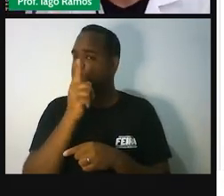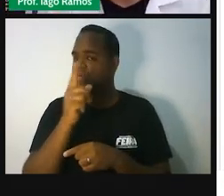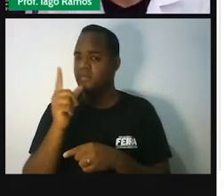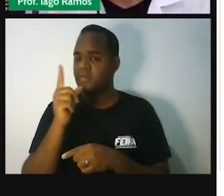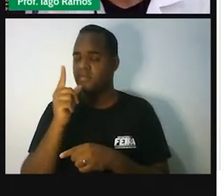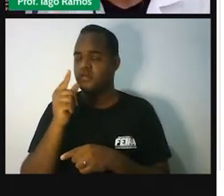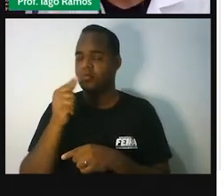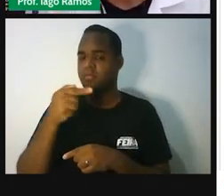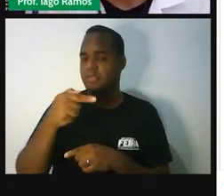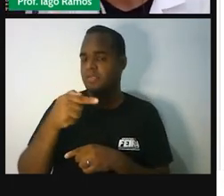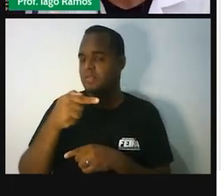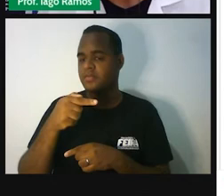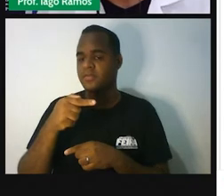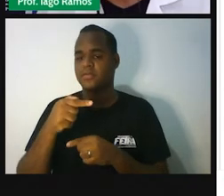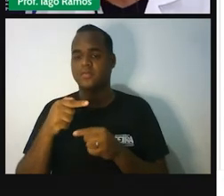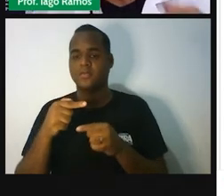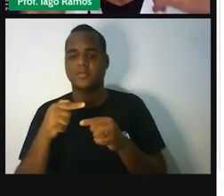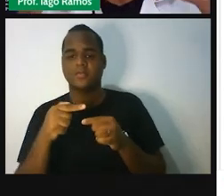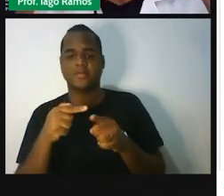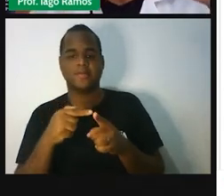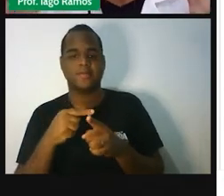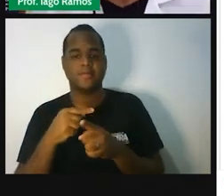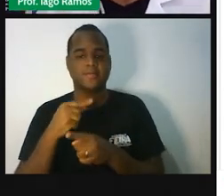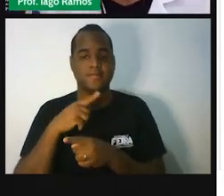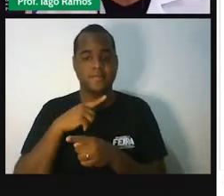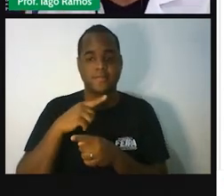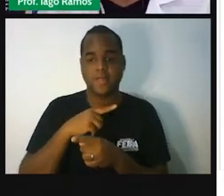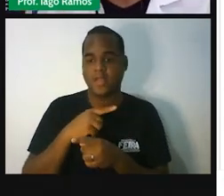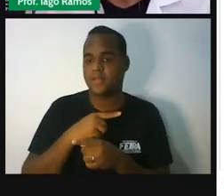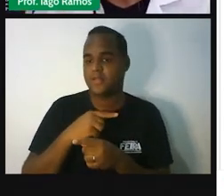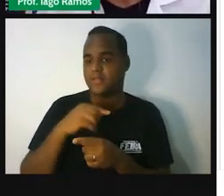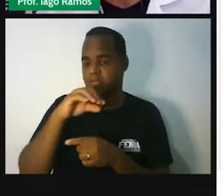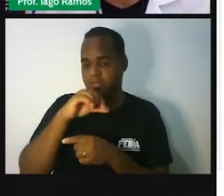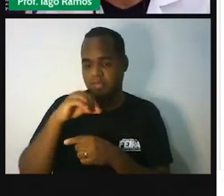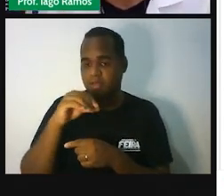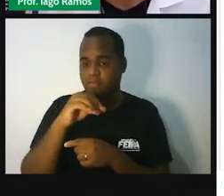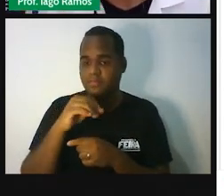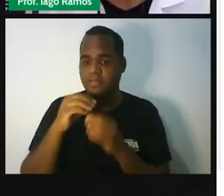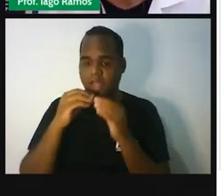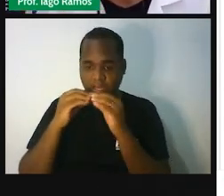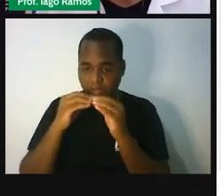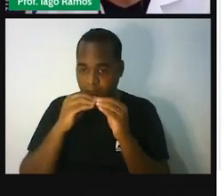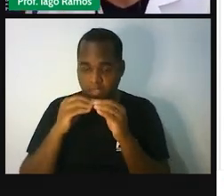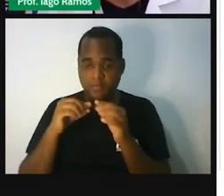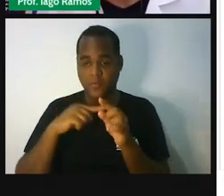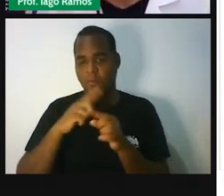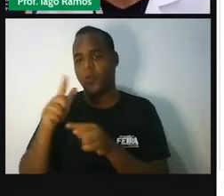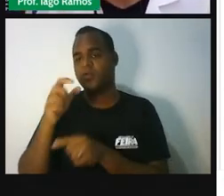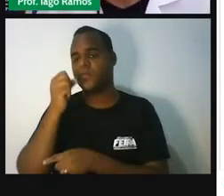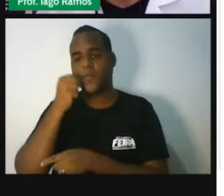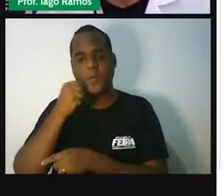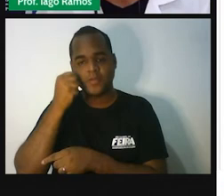7 opções de salgados e 8 opções de suco. Então,